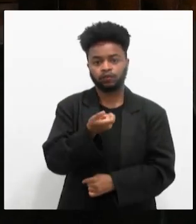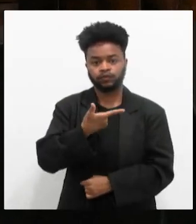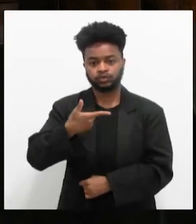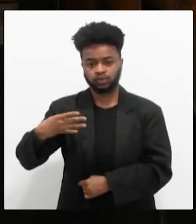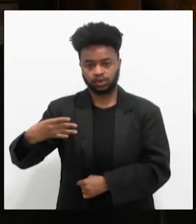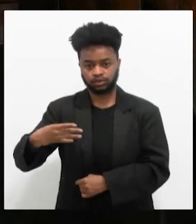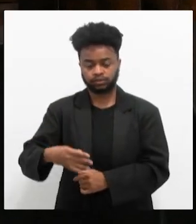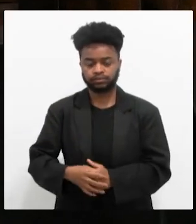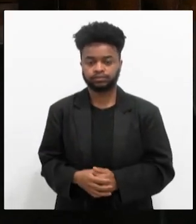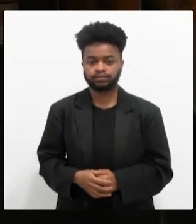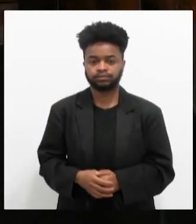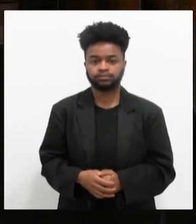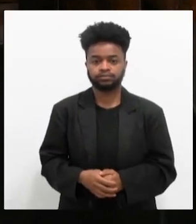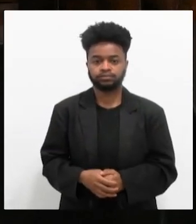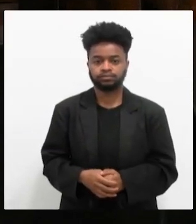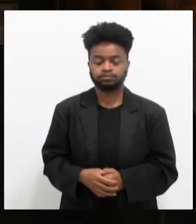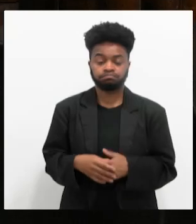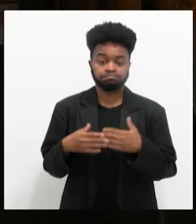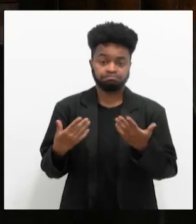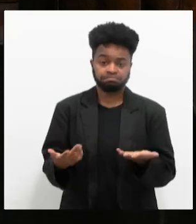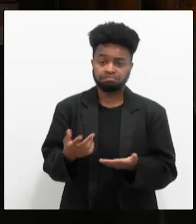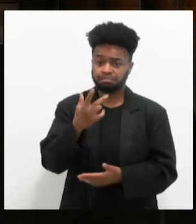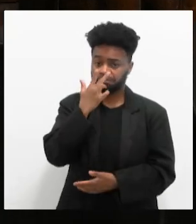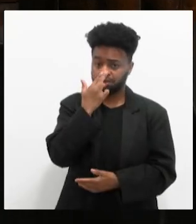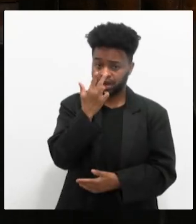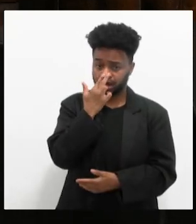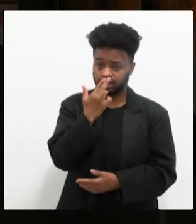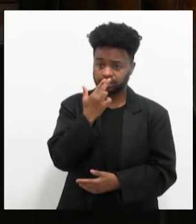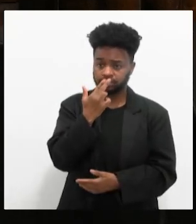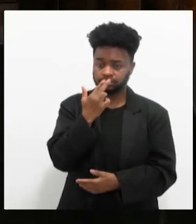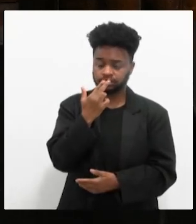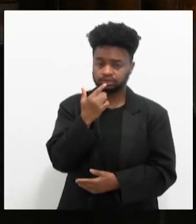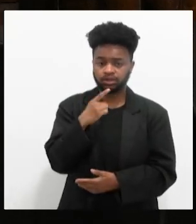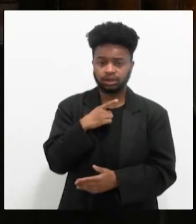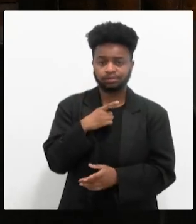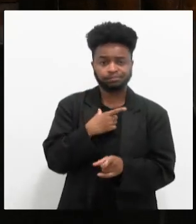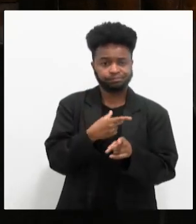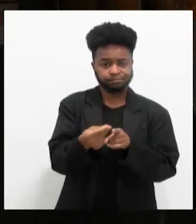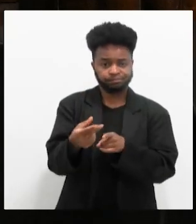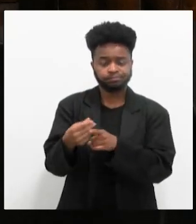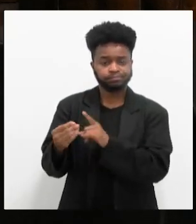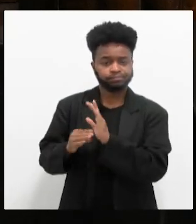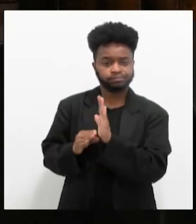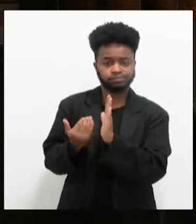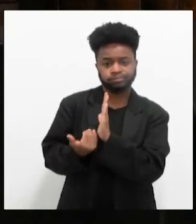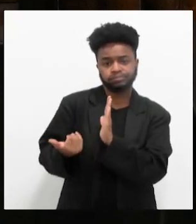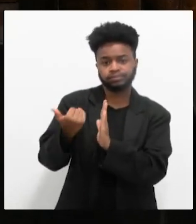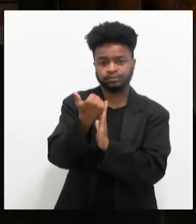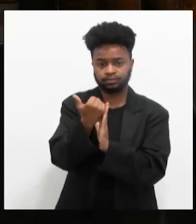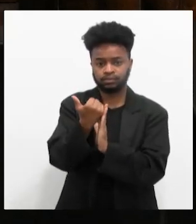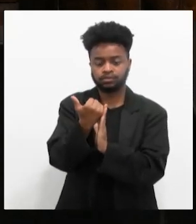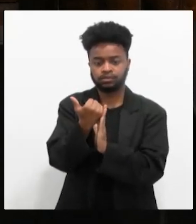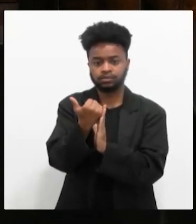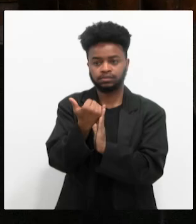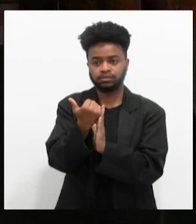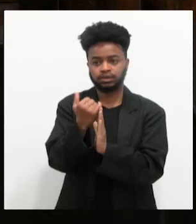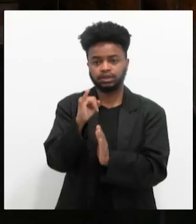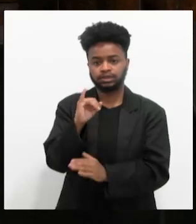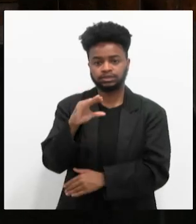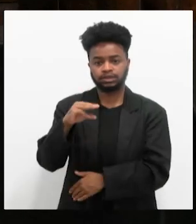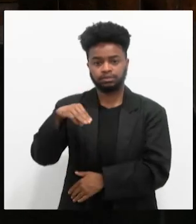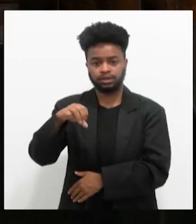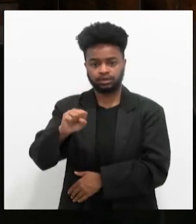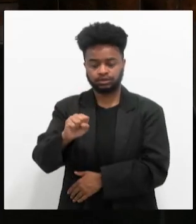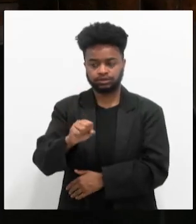2024. E aí pareceu um ganho expressivo de